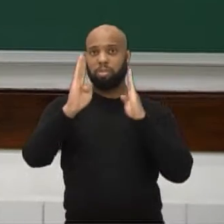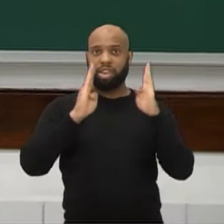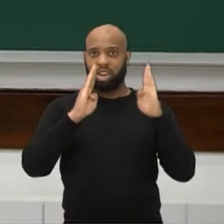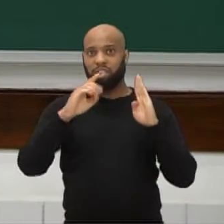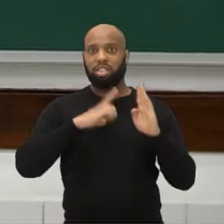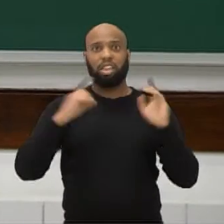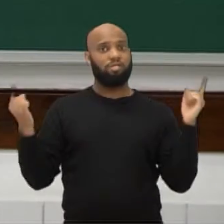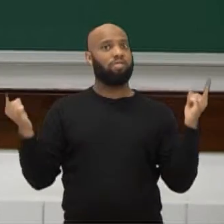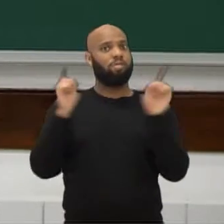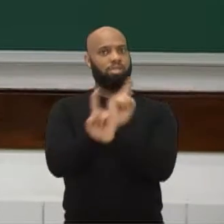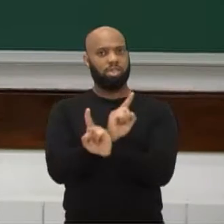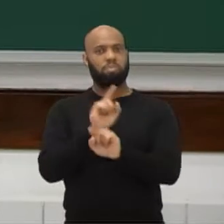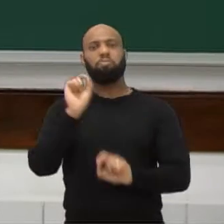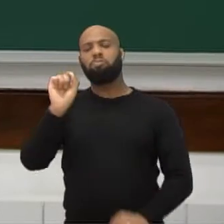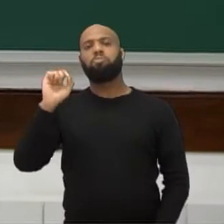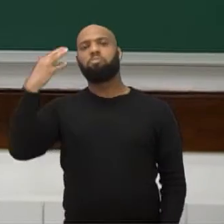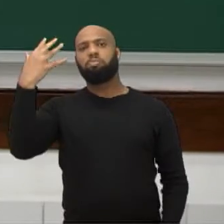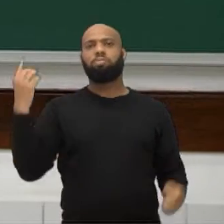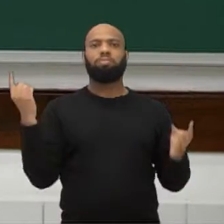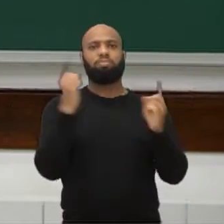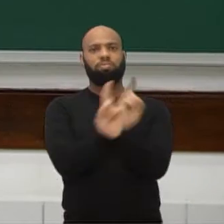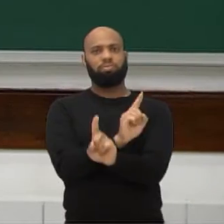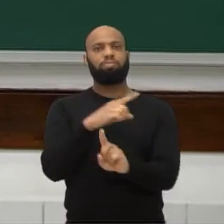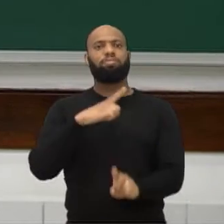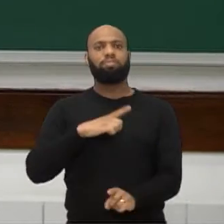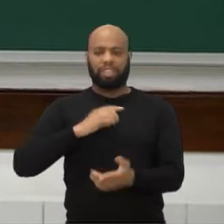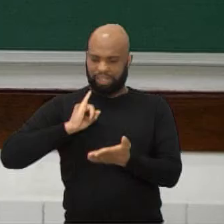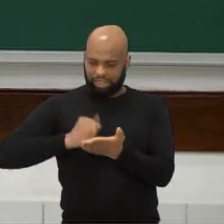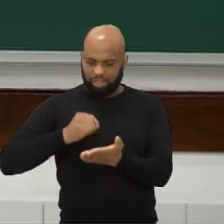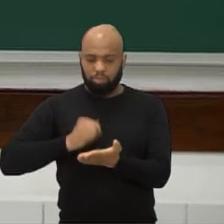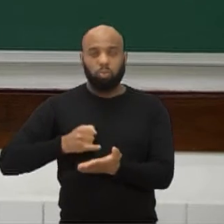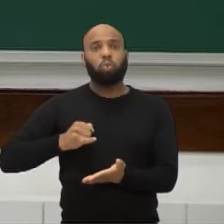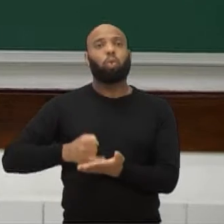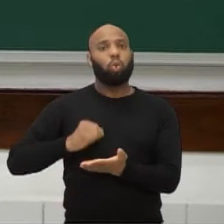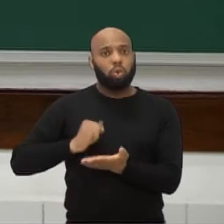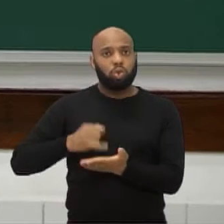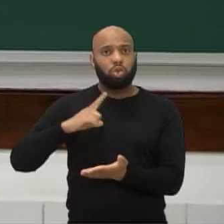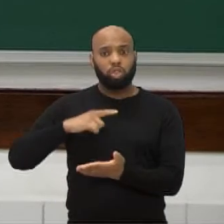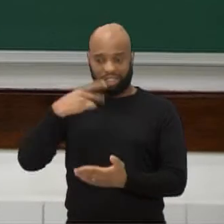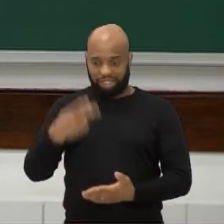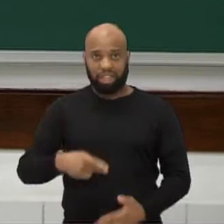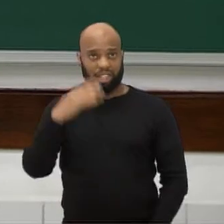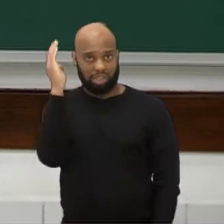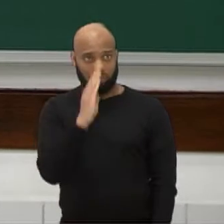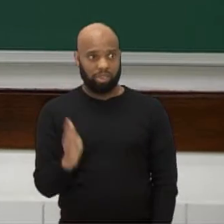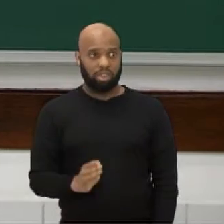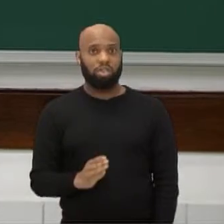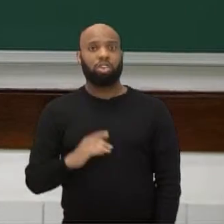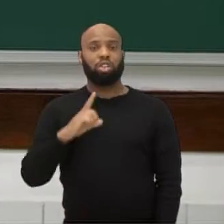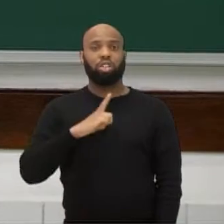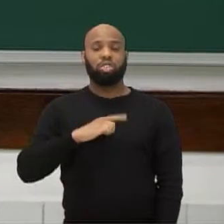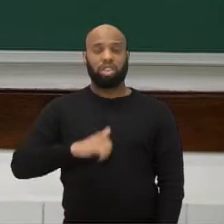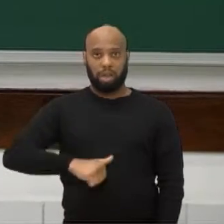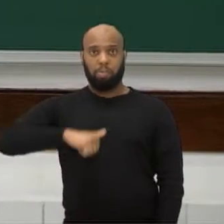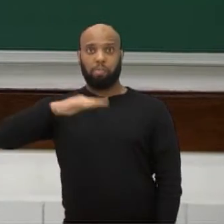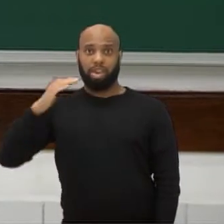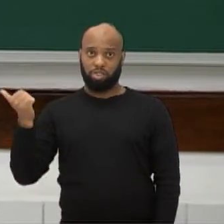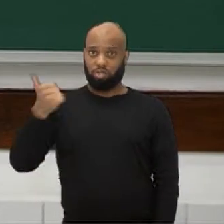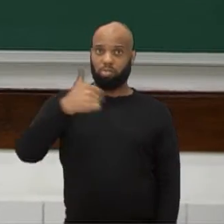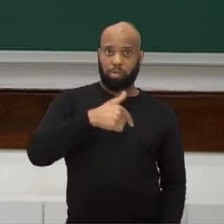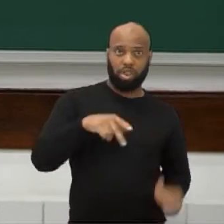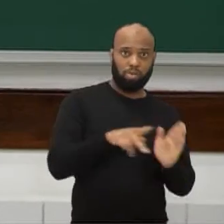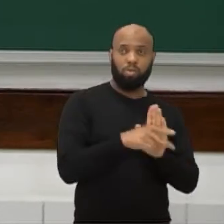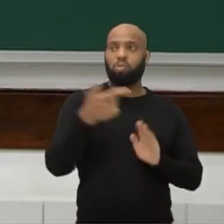foi o contrário. O que foi o contrário? O imposto sobre o nacional era maior do que